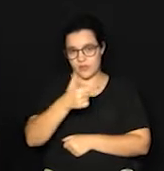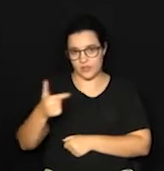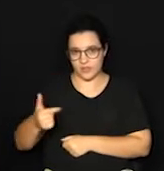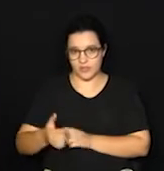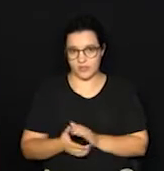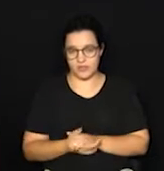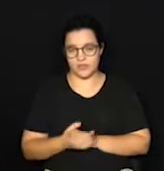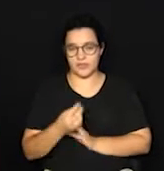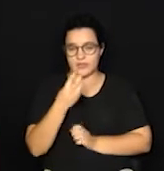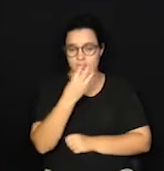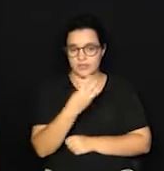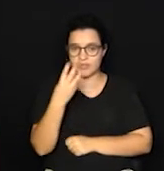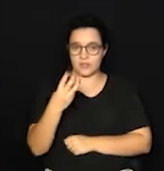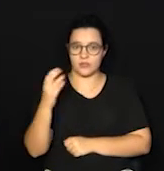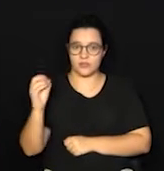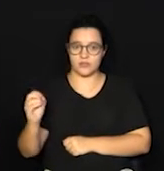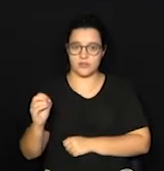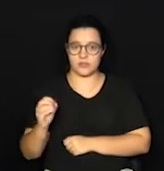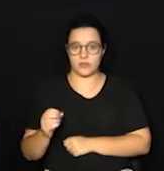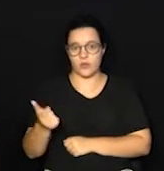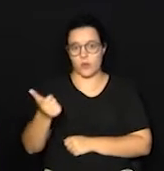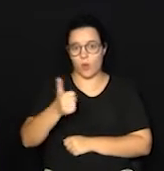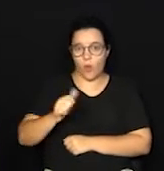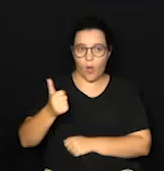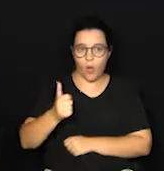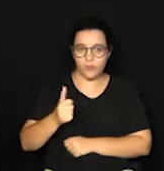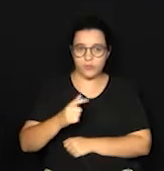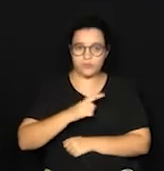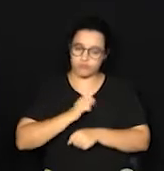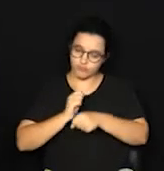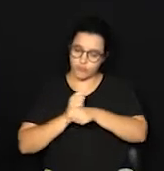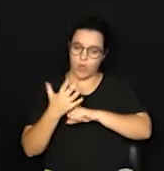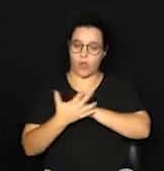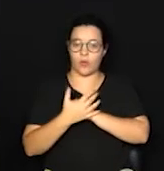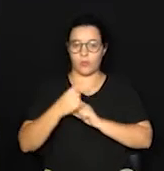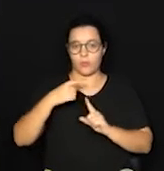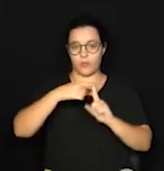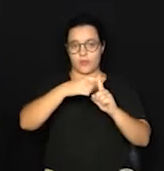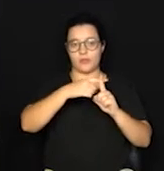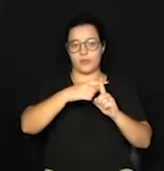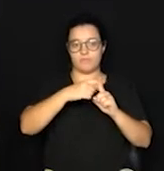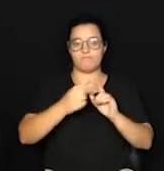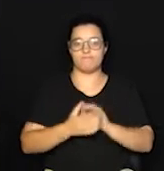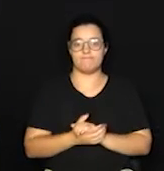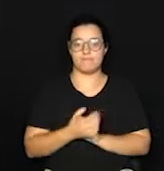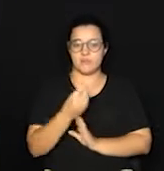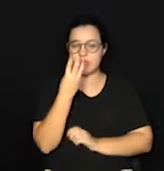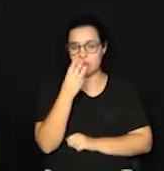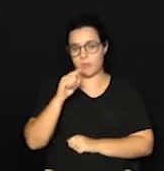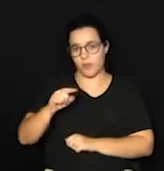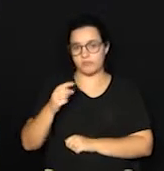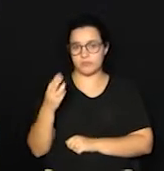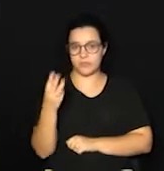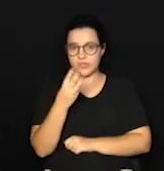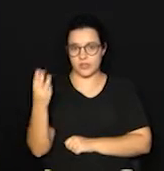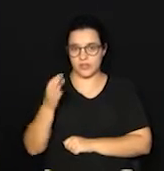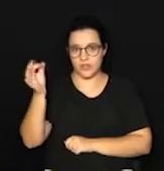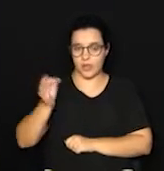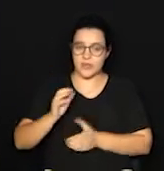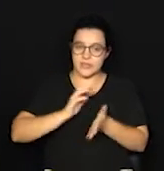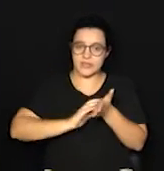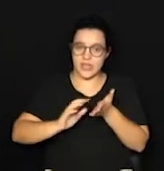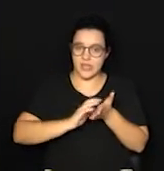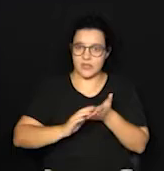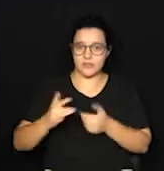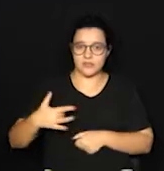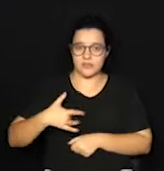das 330, Gabriel, 11 testaram positivo, ou seja, 3,33, que de acordo com o secretário, a gente ouviu falar,